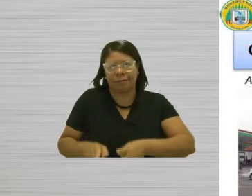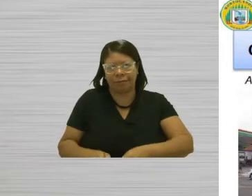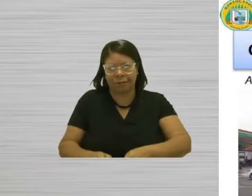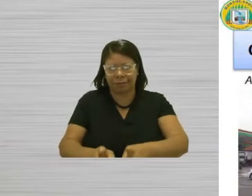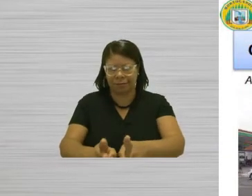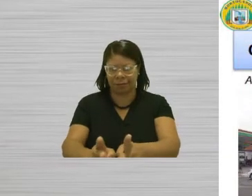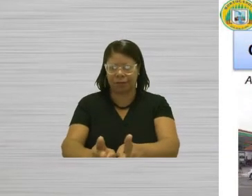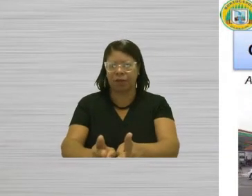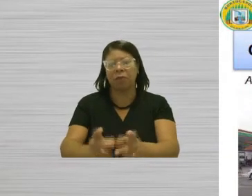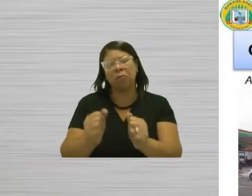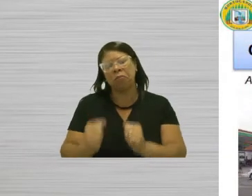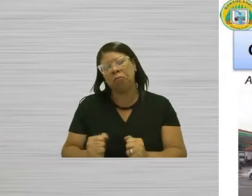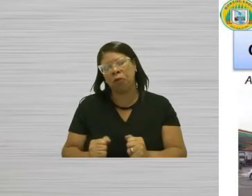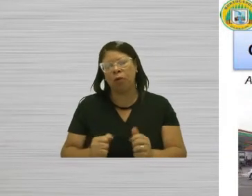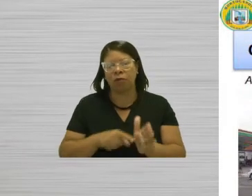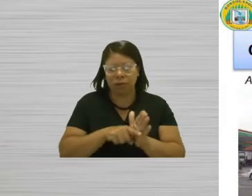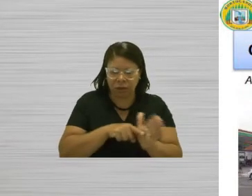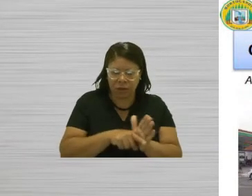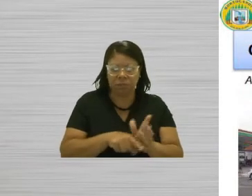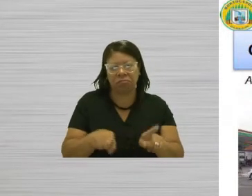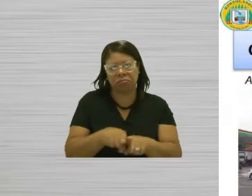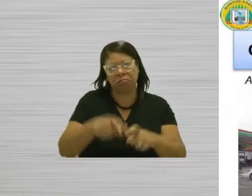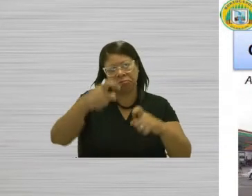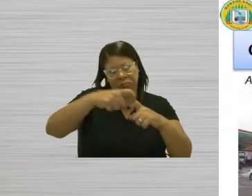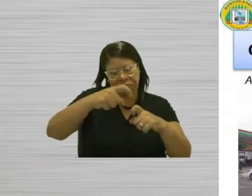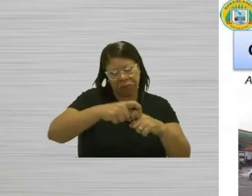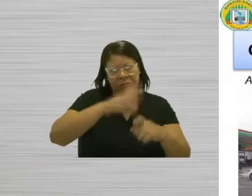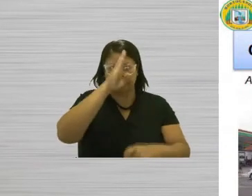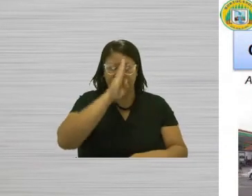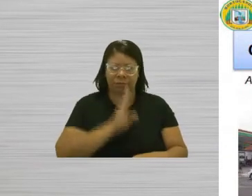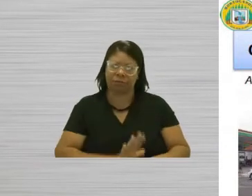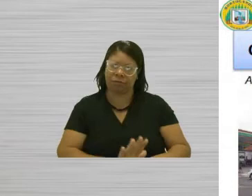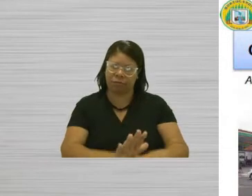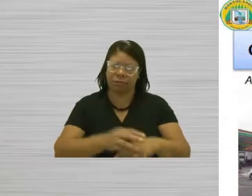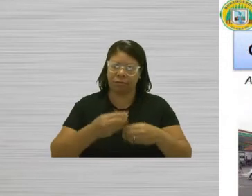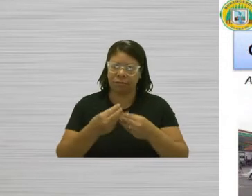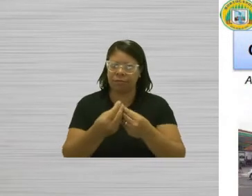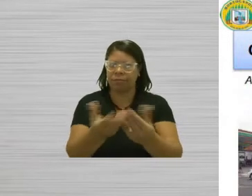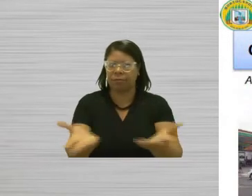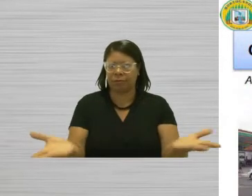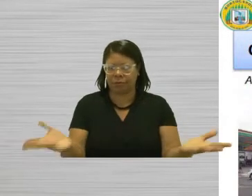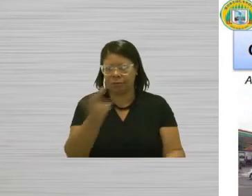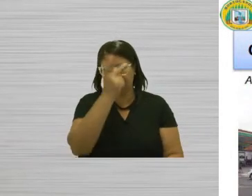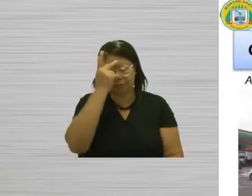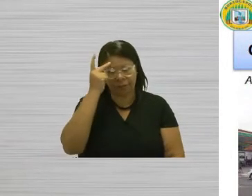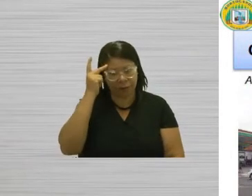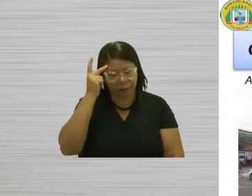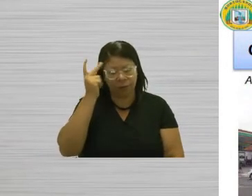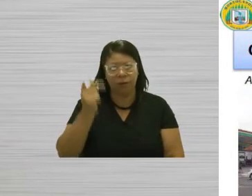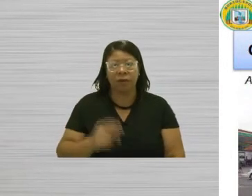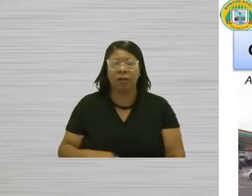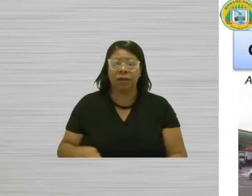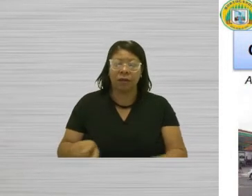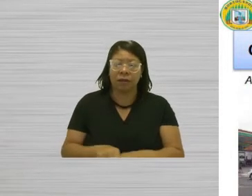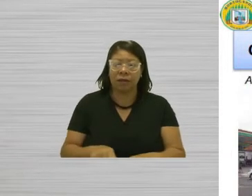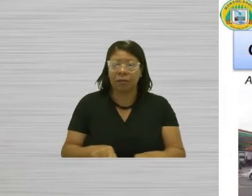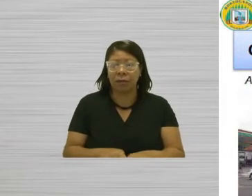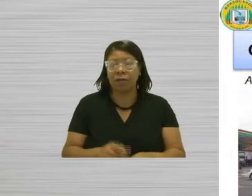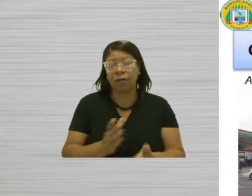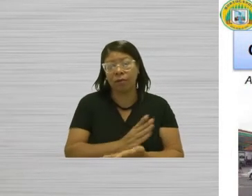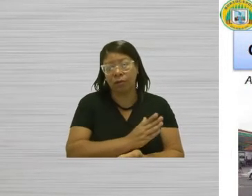exames, medicamentos, e nós oferecemos no quadrimestre 200 cestas básicas para alguns pacientes